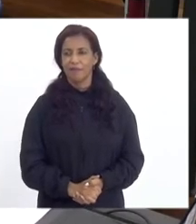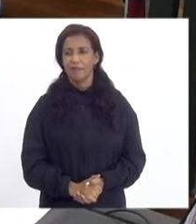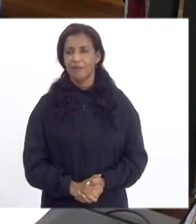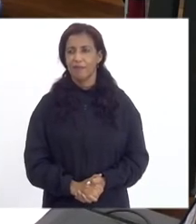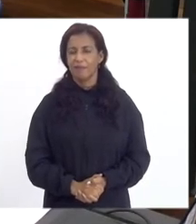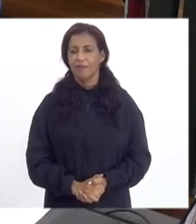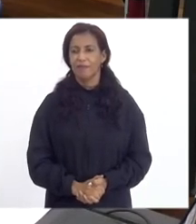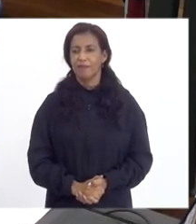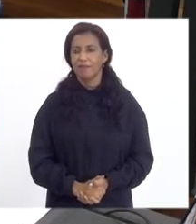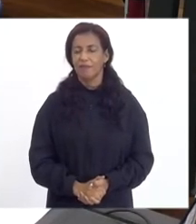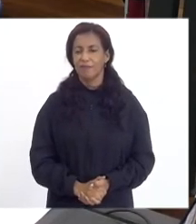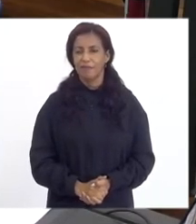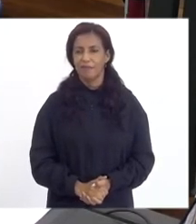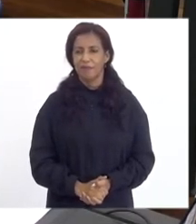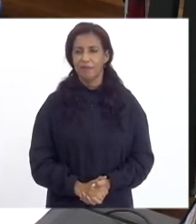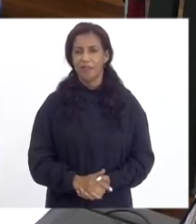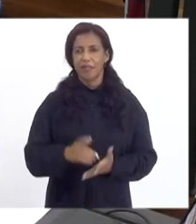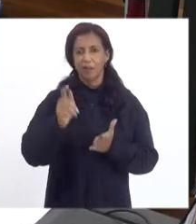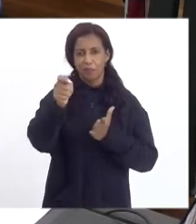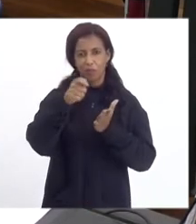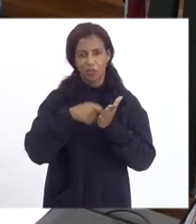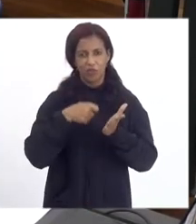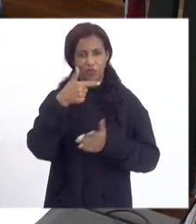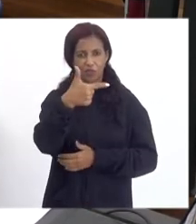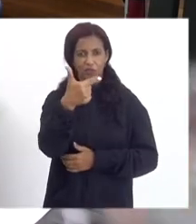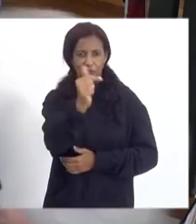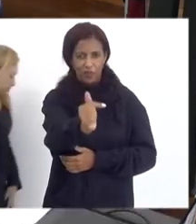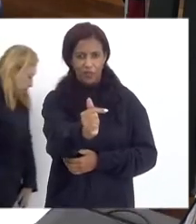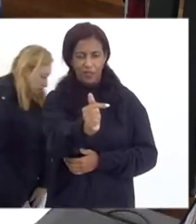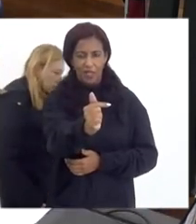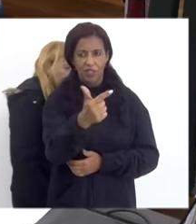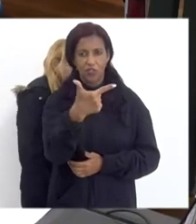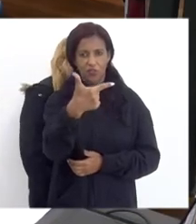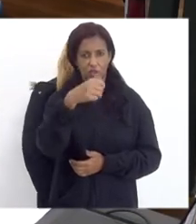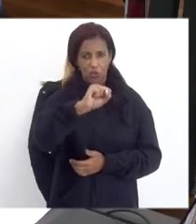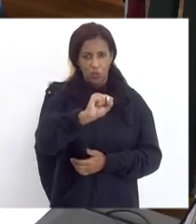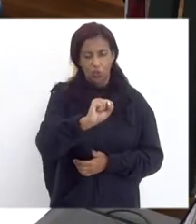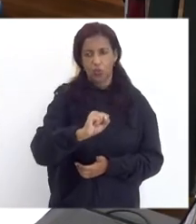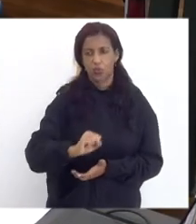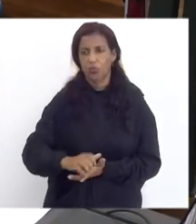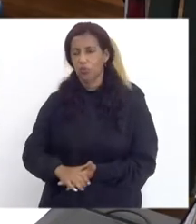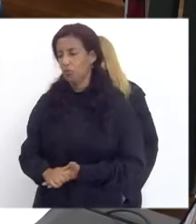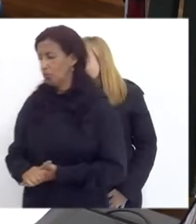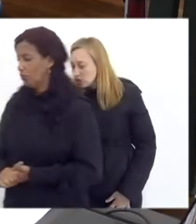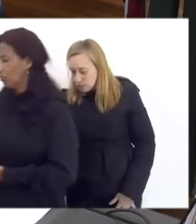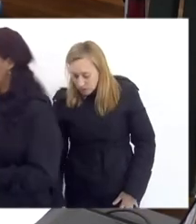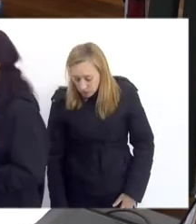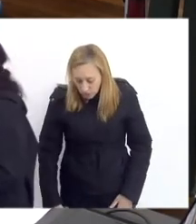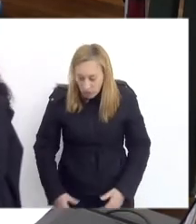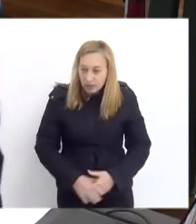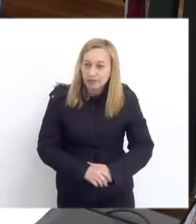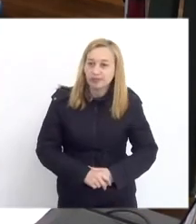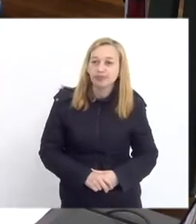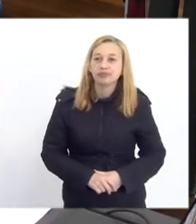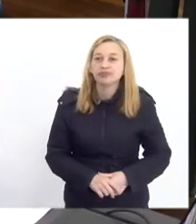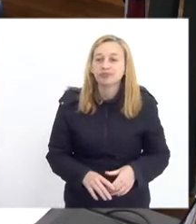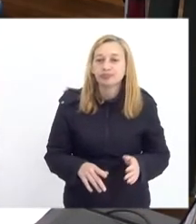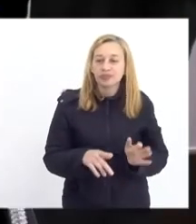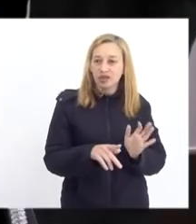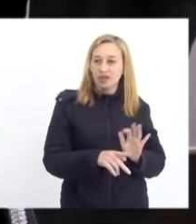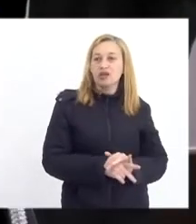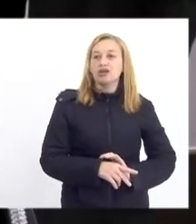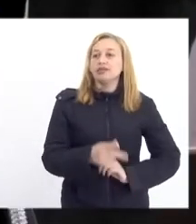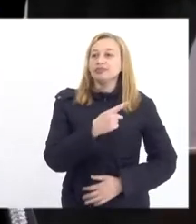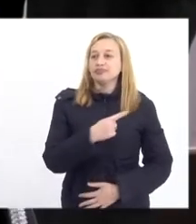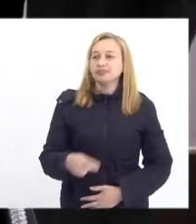Então, vamos lá. Eu retiro, pedi vistas, o 27. 28. Presidente, o 28, você